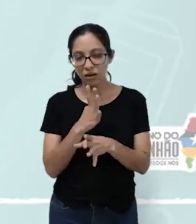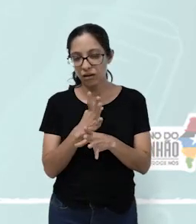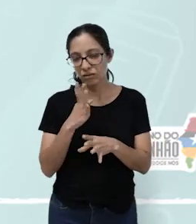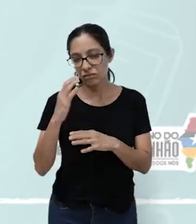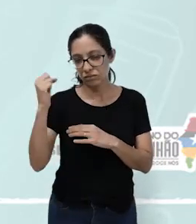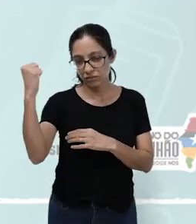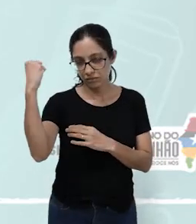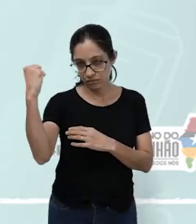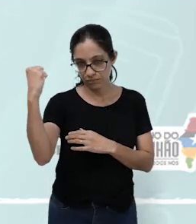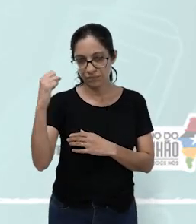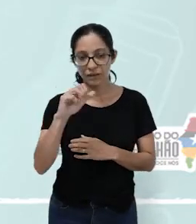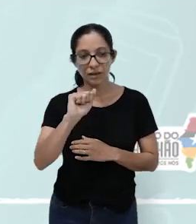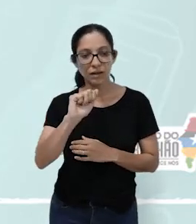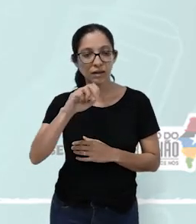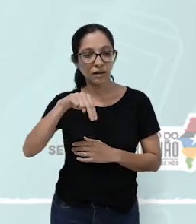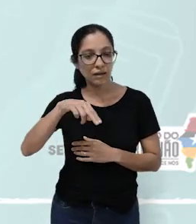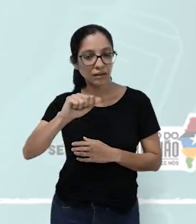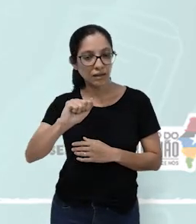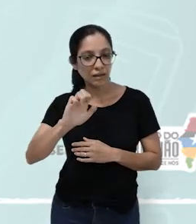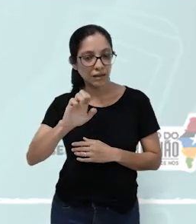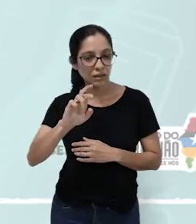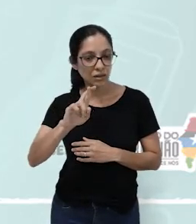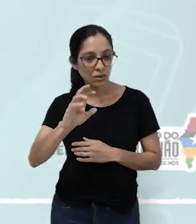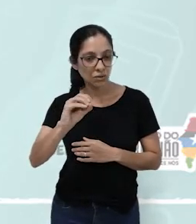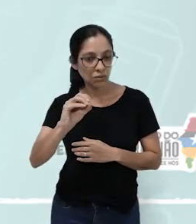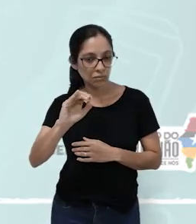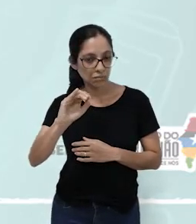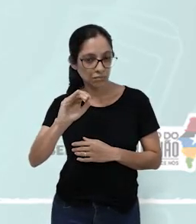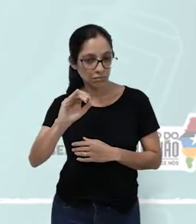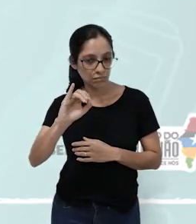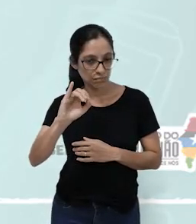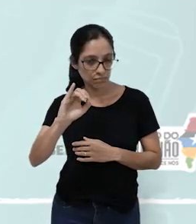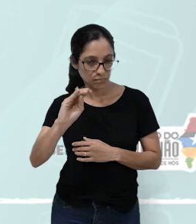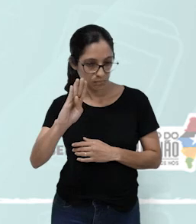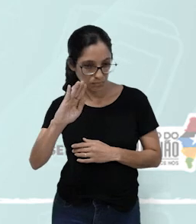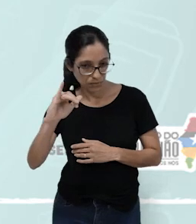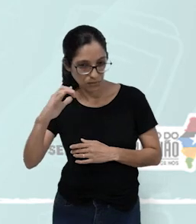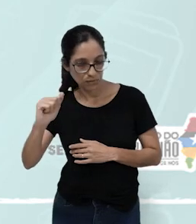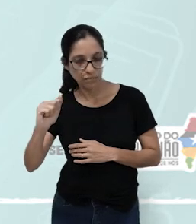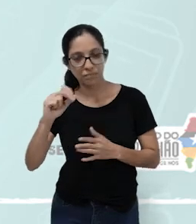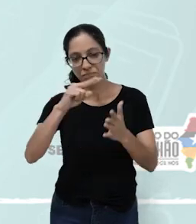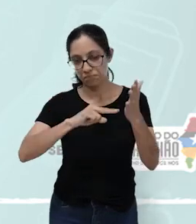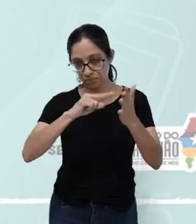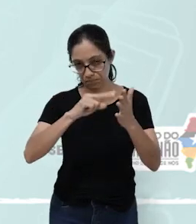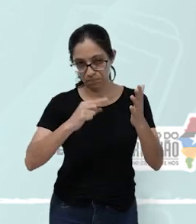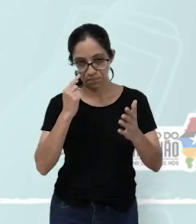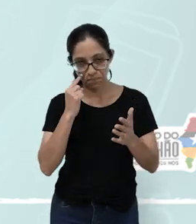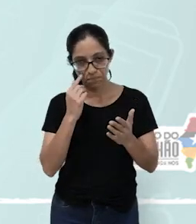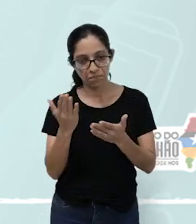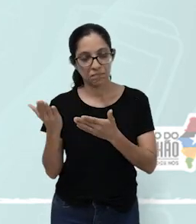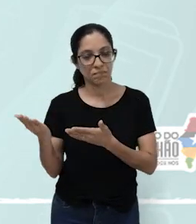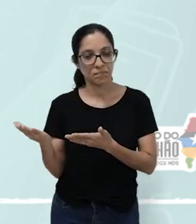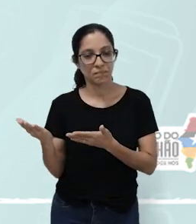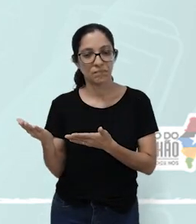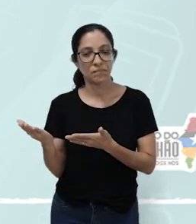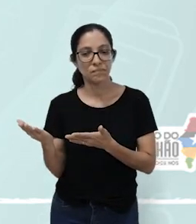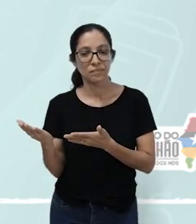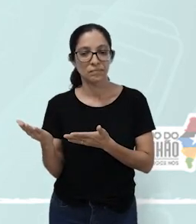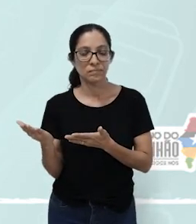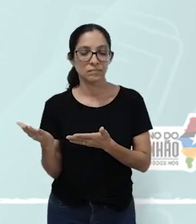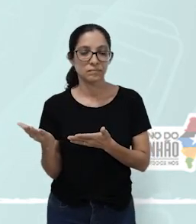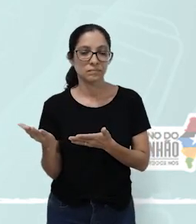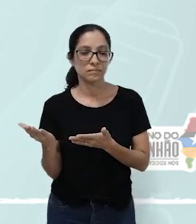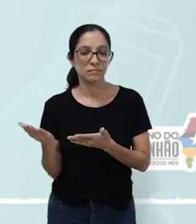tipo de resistência é aquele em que o atleta tem a capacidade de desenvolver um exercício de alta intensidade em um curto